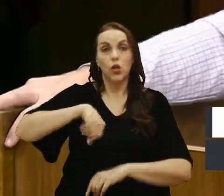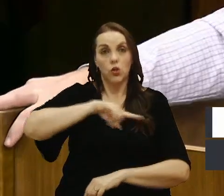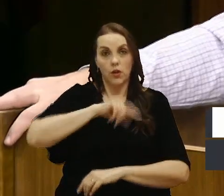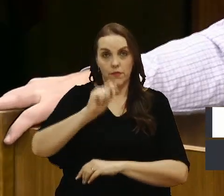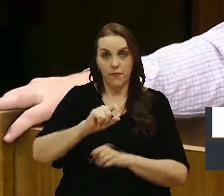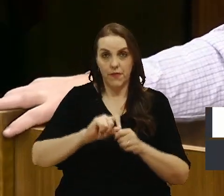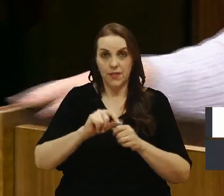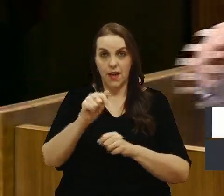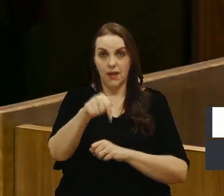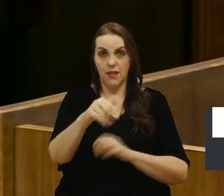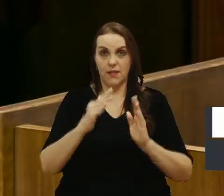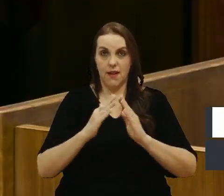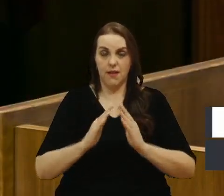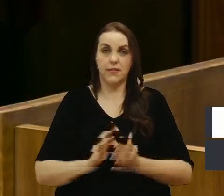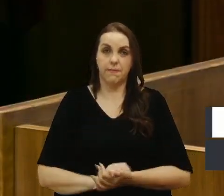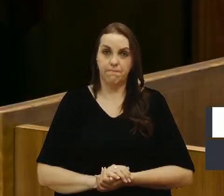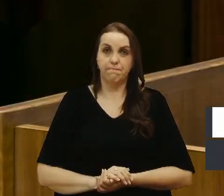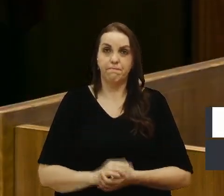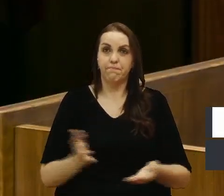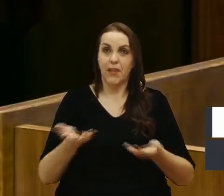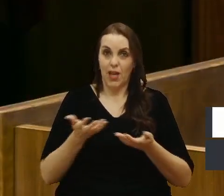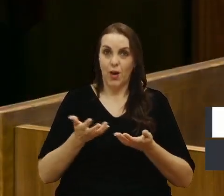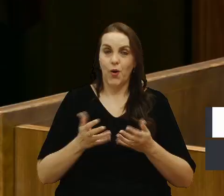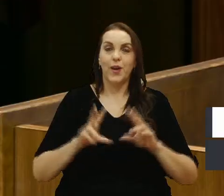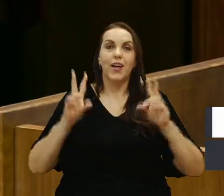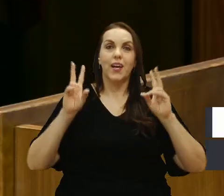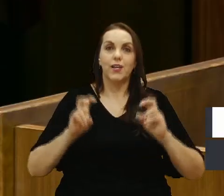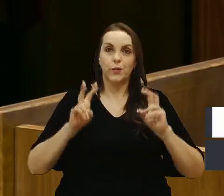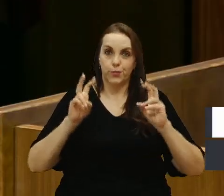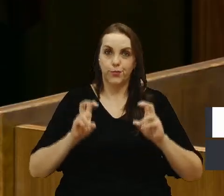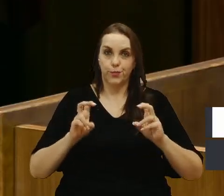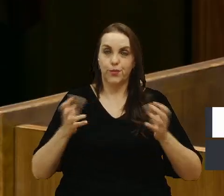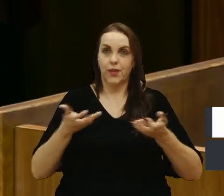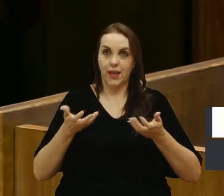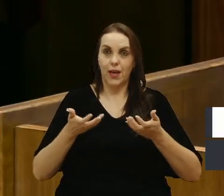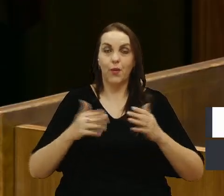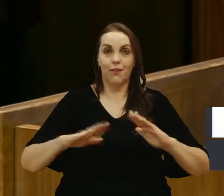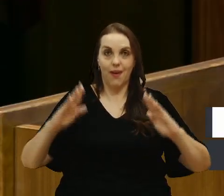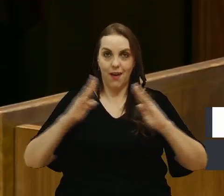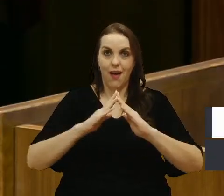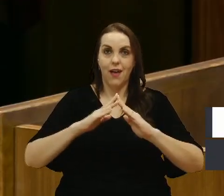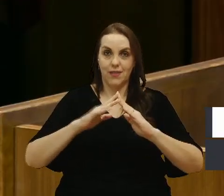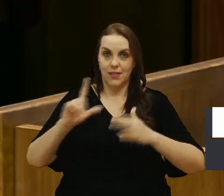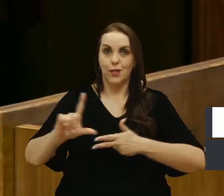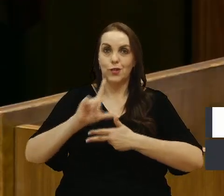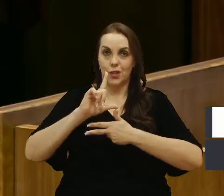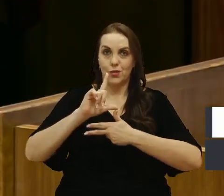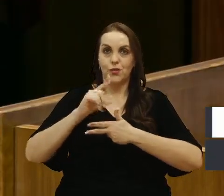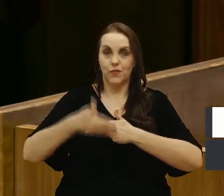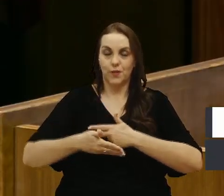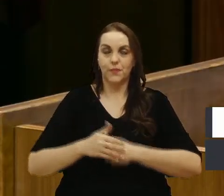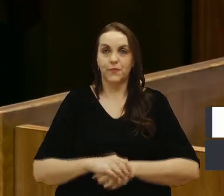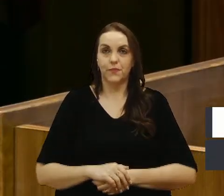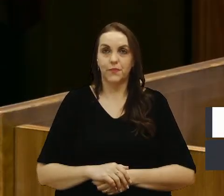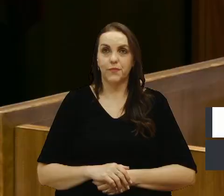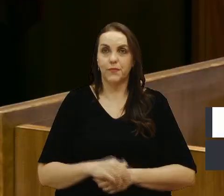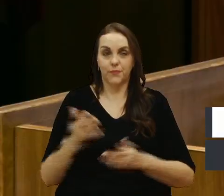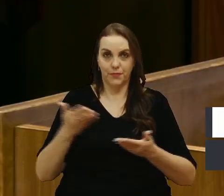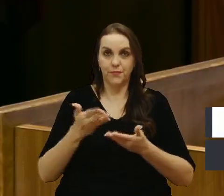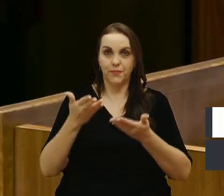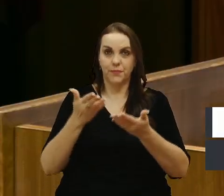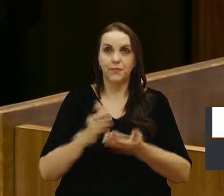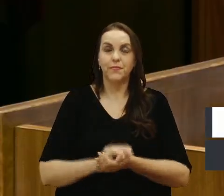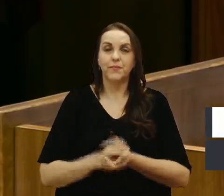casa. Agora, quero entrar mais no assunto da Casa Legislativa. Já de imediato